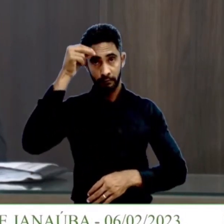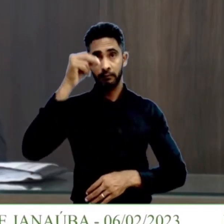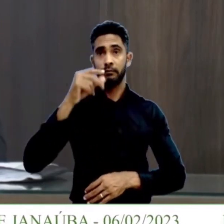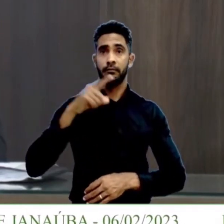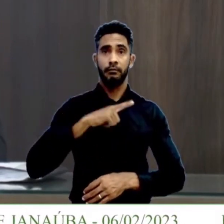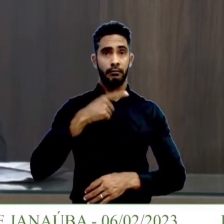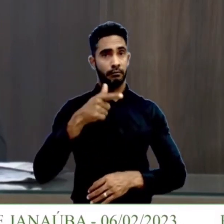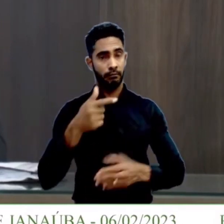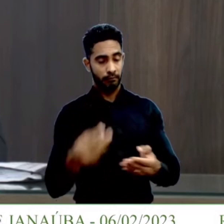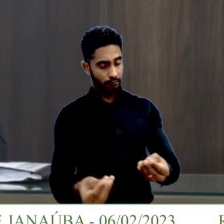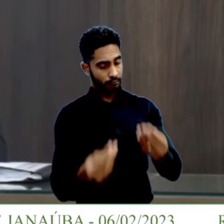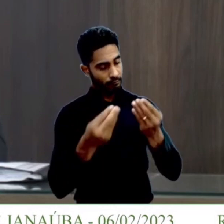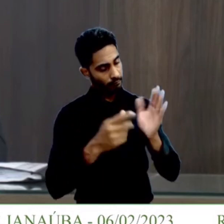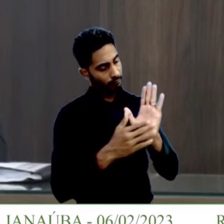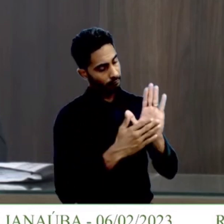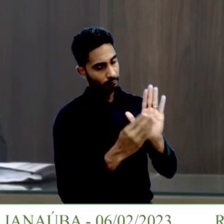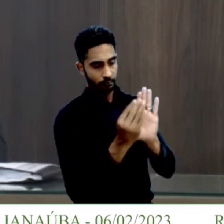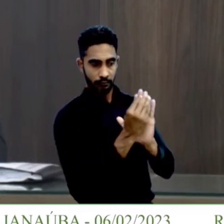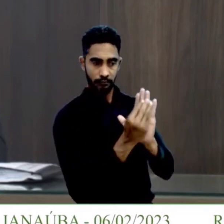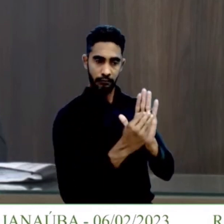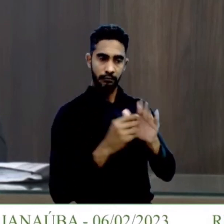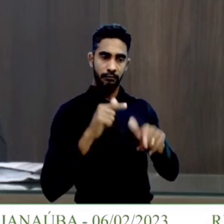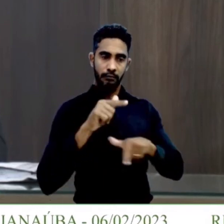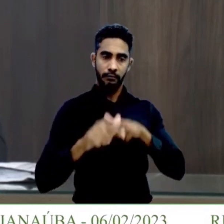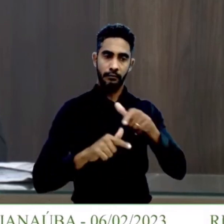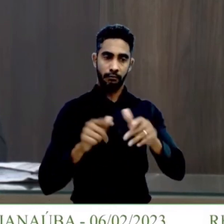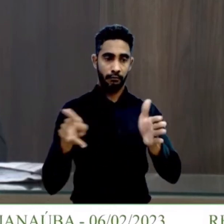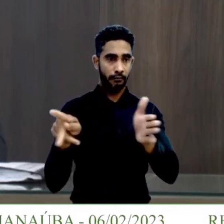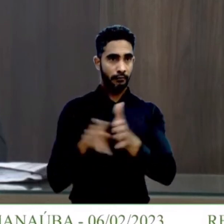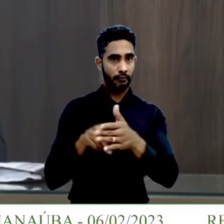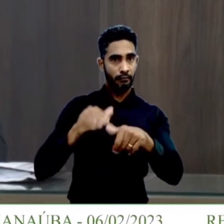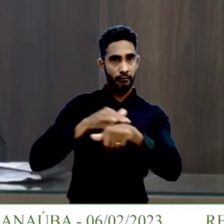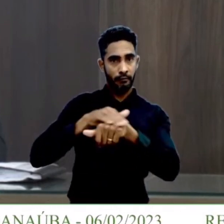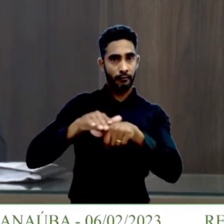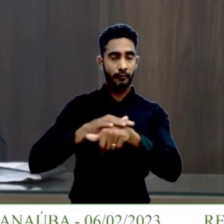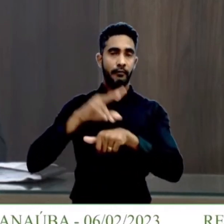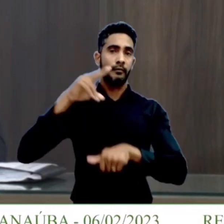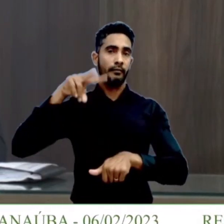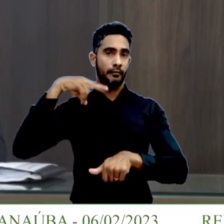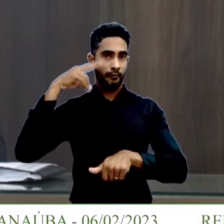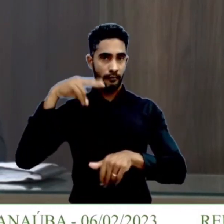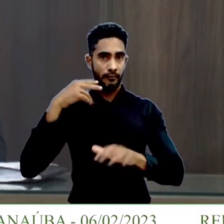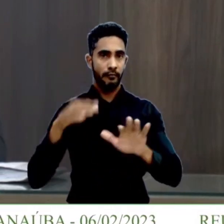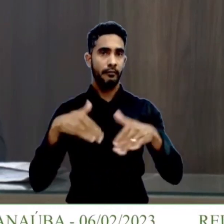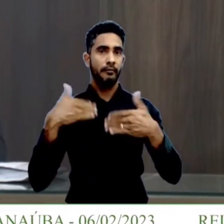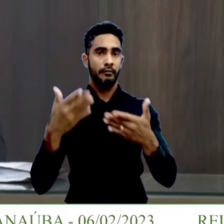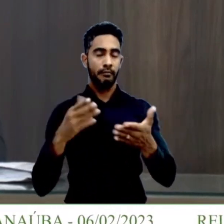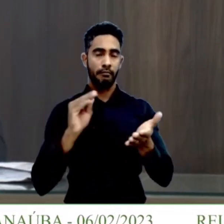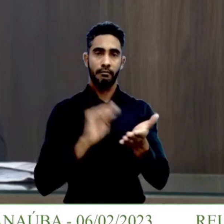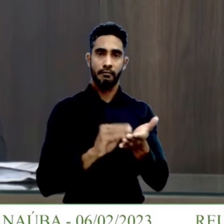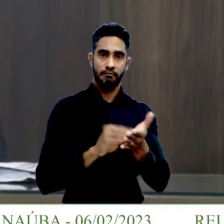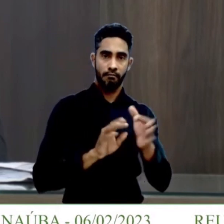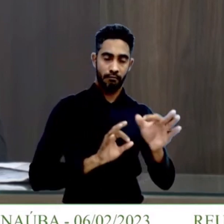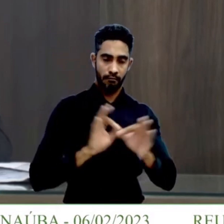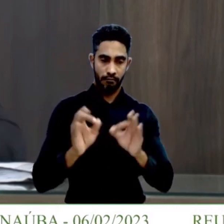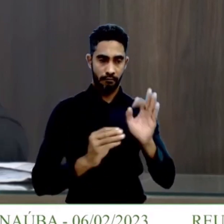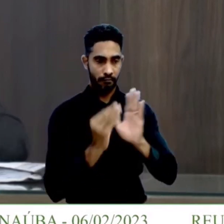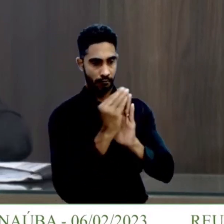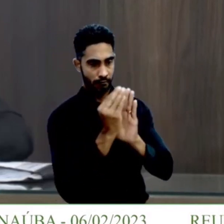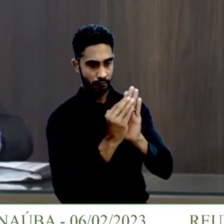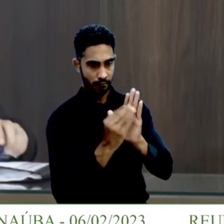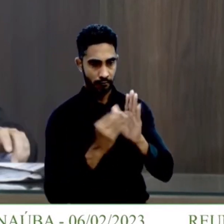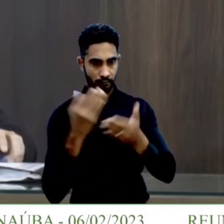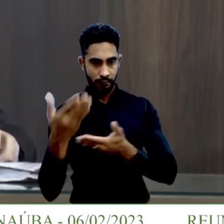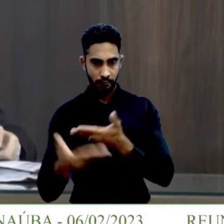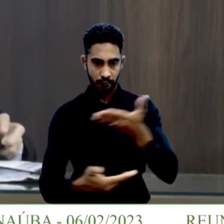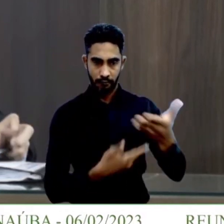não apresentou uma agenda de trabalho reservada aos vereadores. Nesse sentido, a falta de organização de uma agenda de trabalho